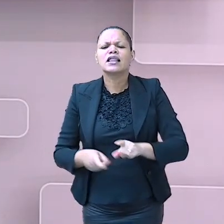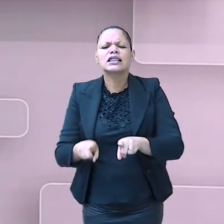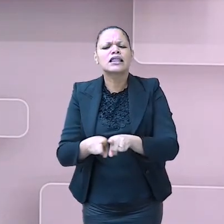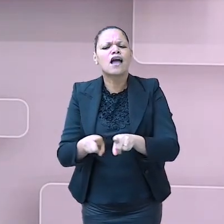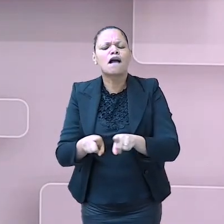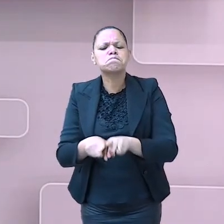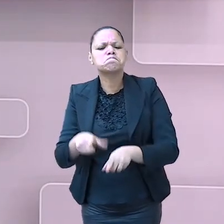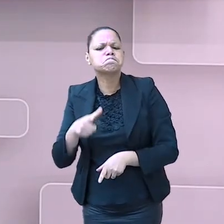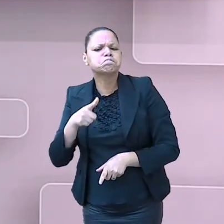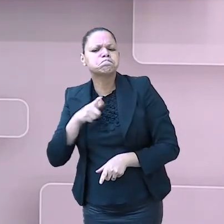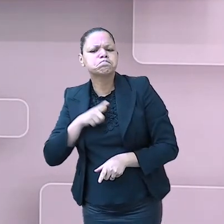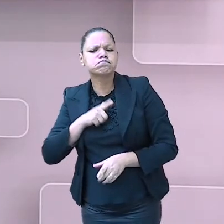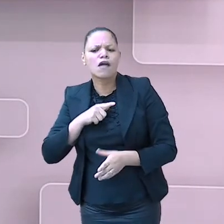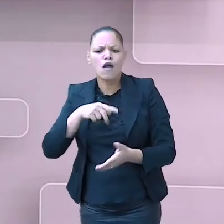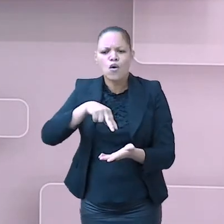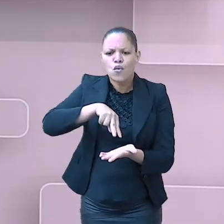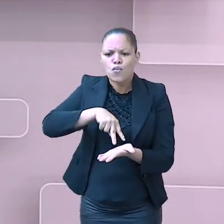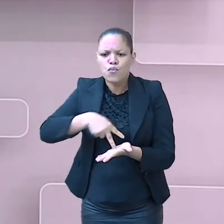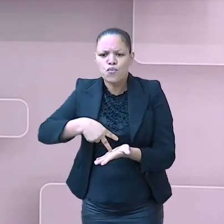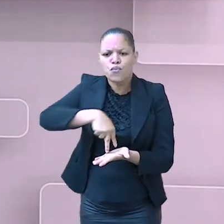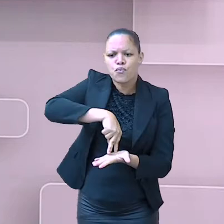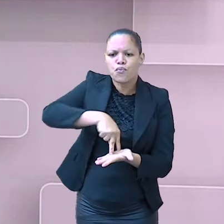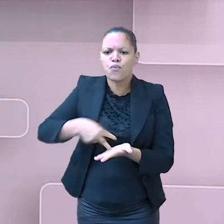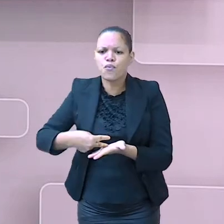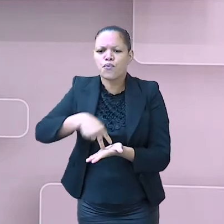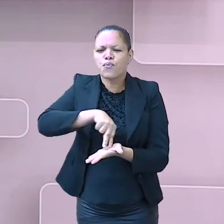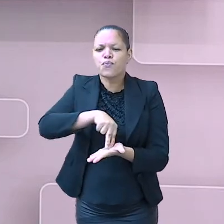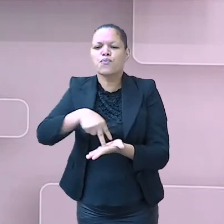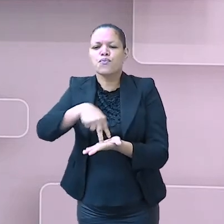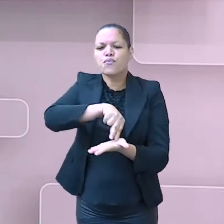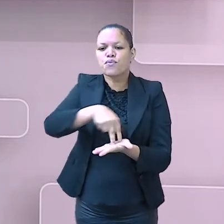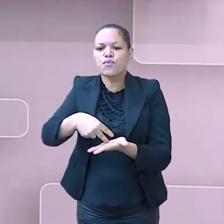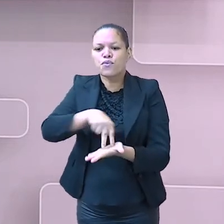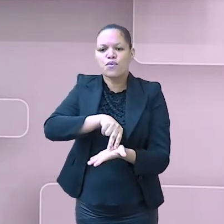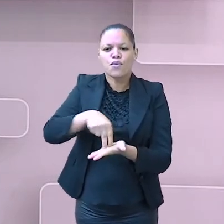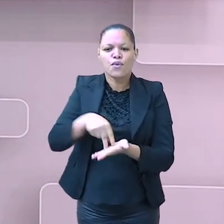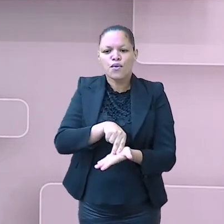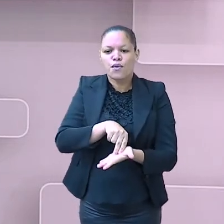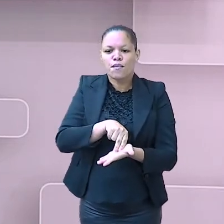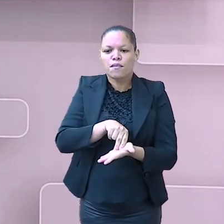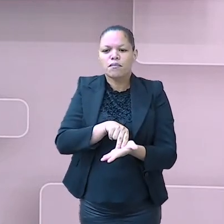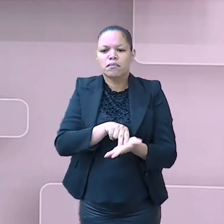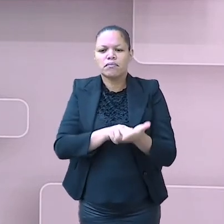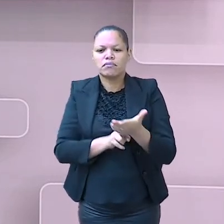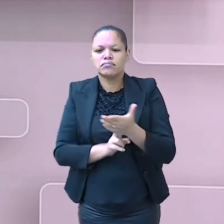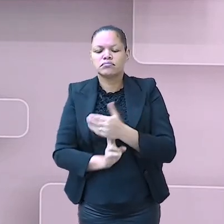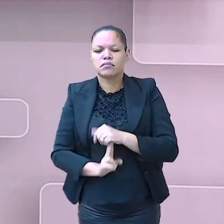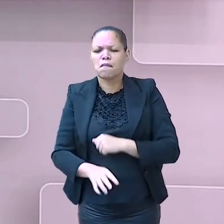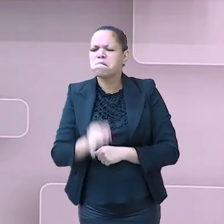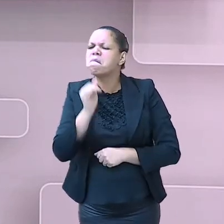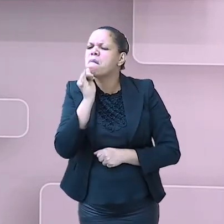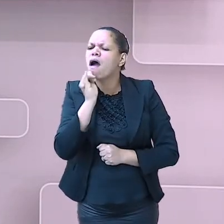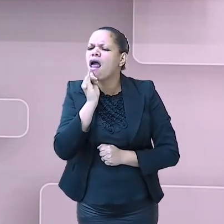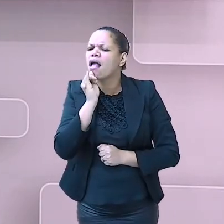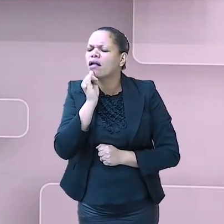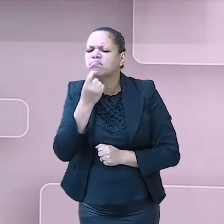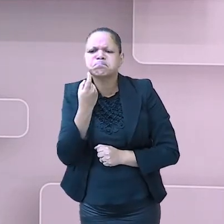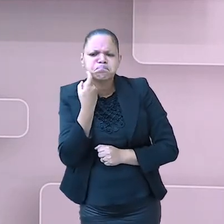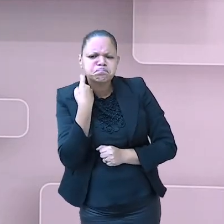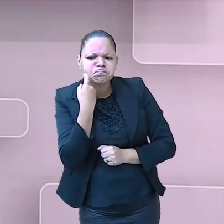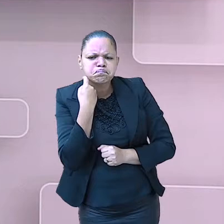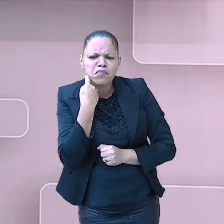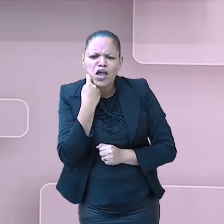equilibrar, para o impulso. Porque você vê que o peixe ele tá paradinho, de repente ele sai nadando. Ele não se apoia em